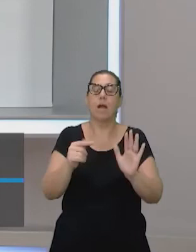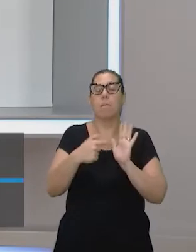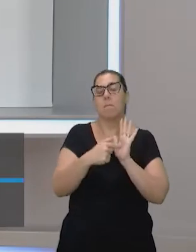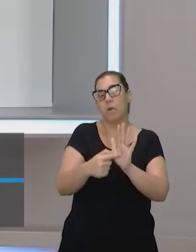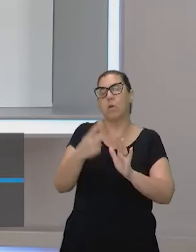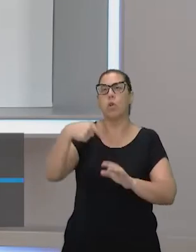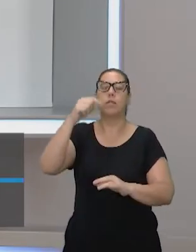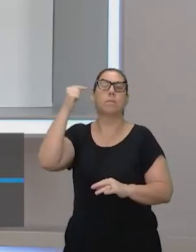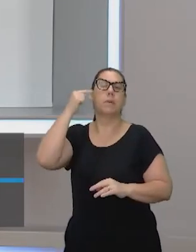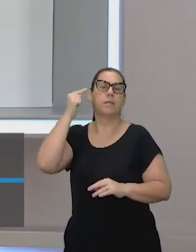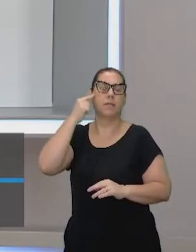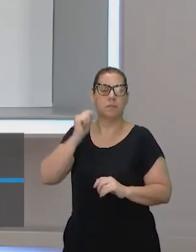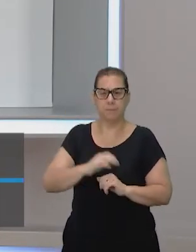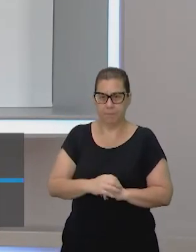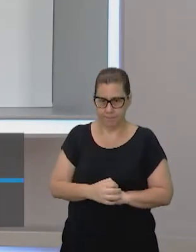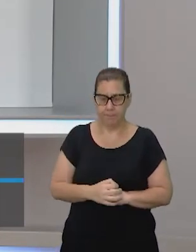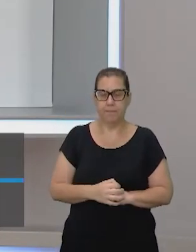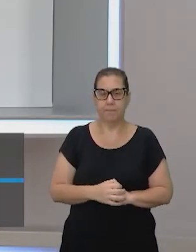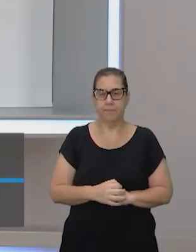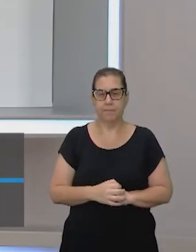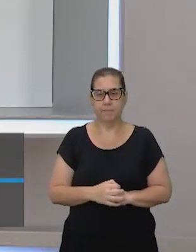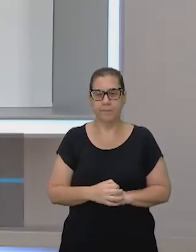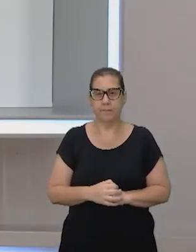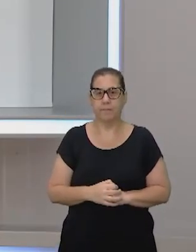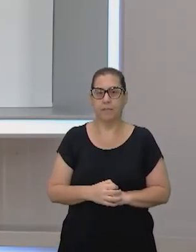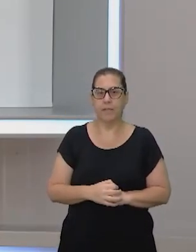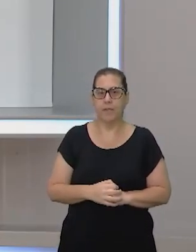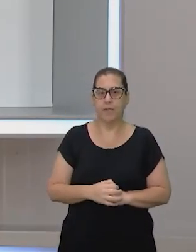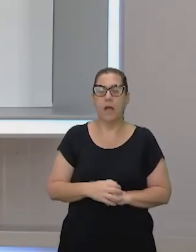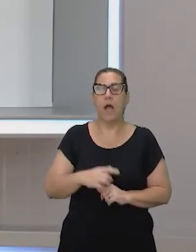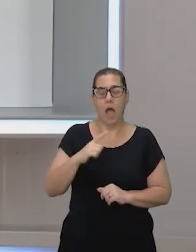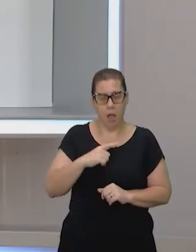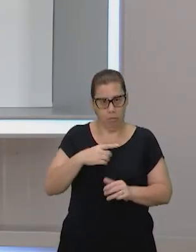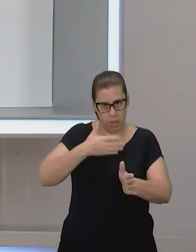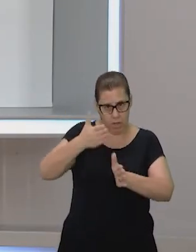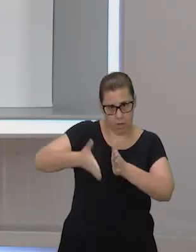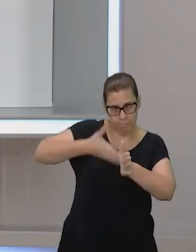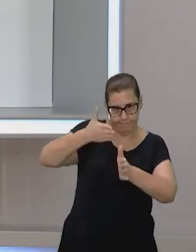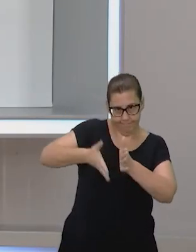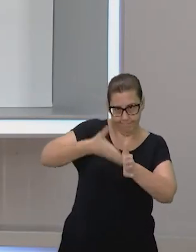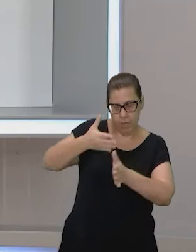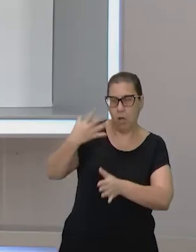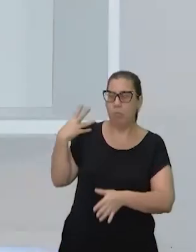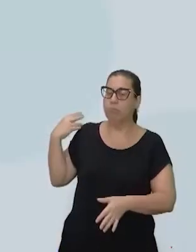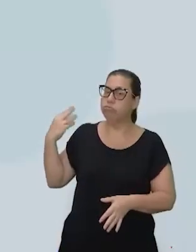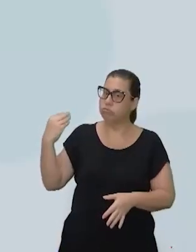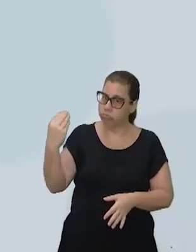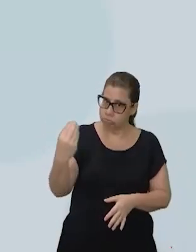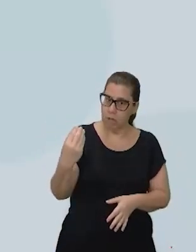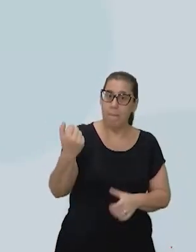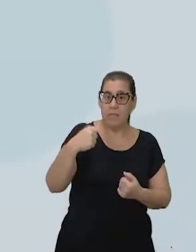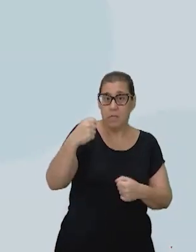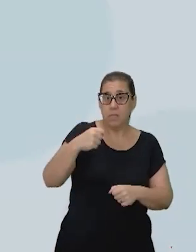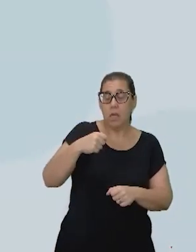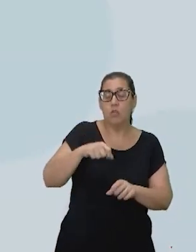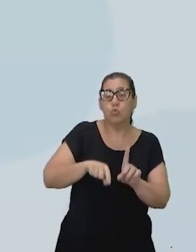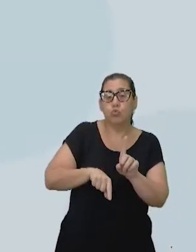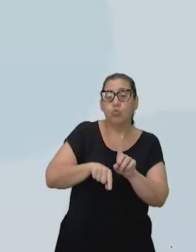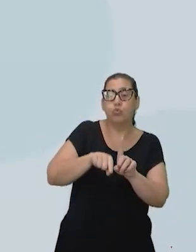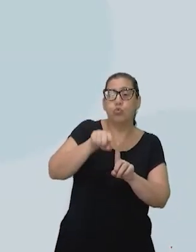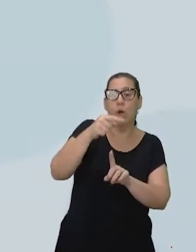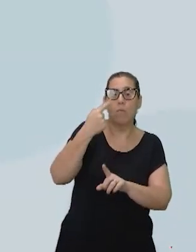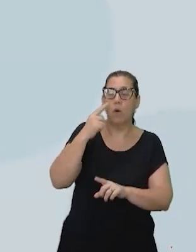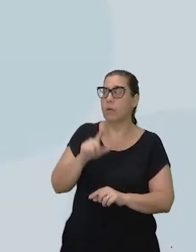a gente pensou. Olha só, a Maria Fumaça é uma máquina térmica. Então eu vou mostrar aí para você,